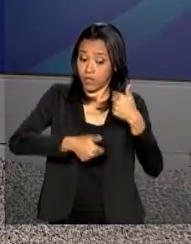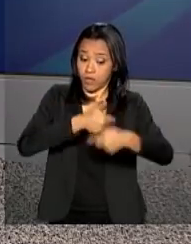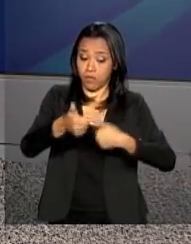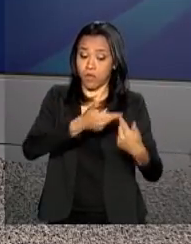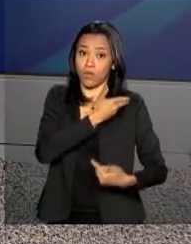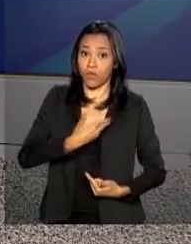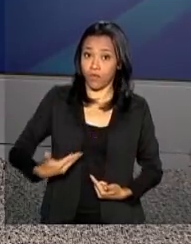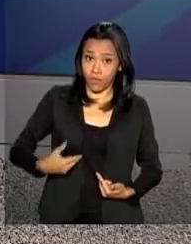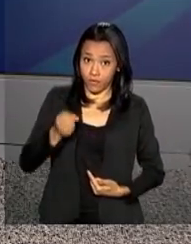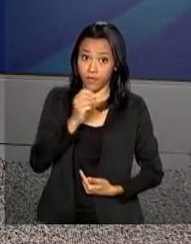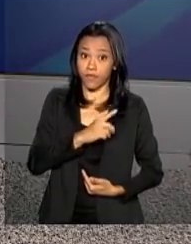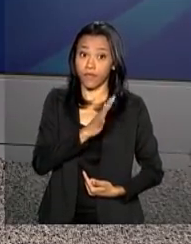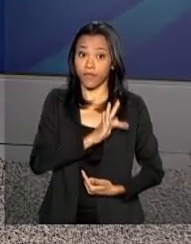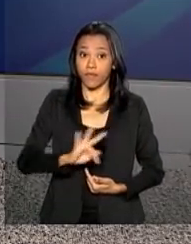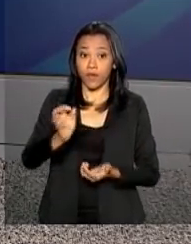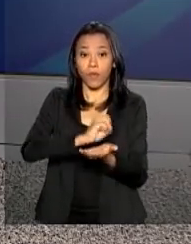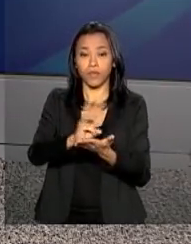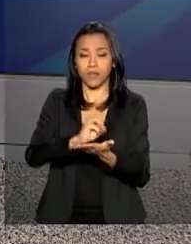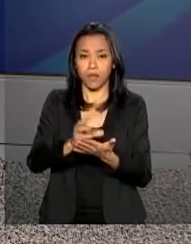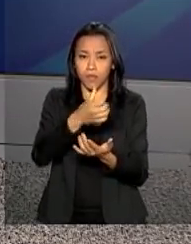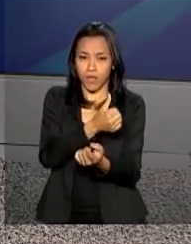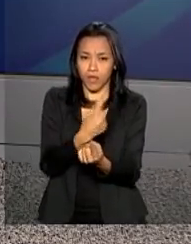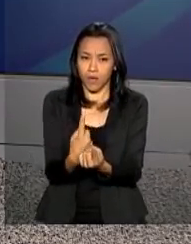para o nosso WhatsApp. Anote aí,